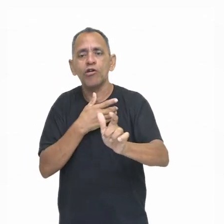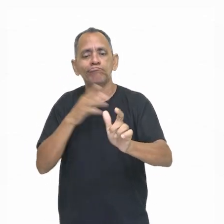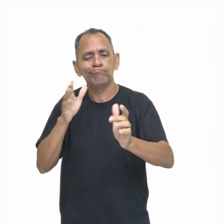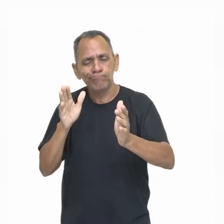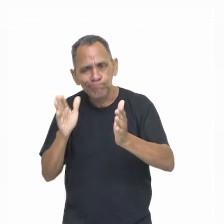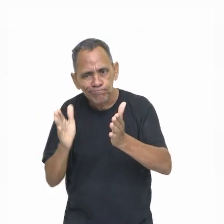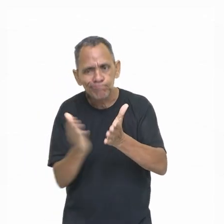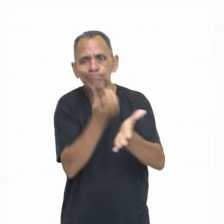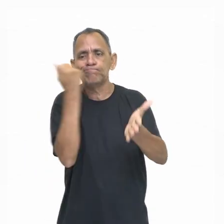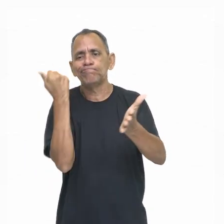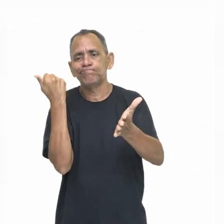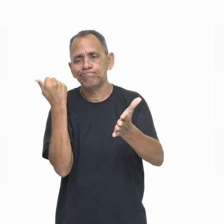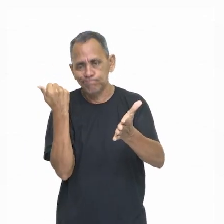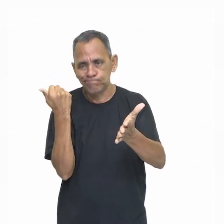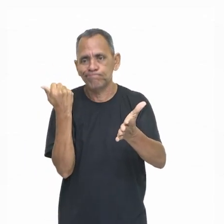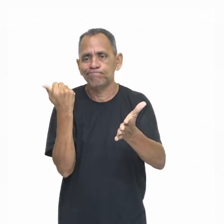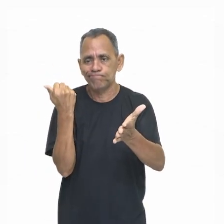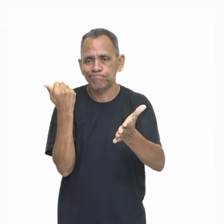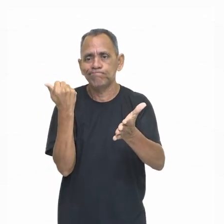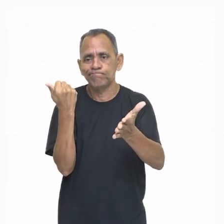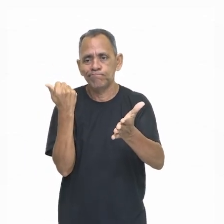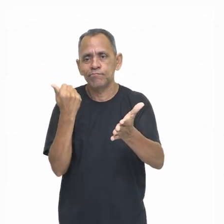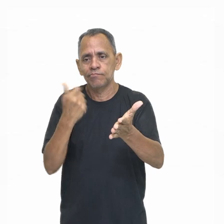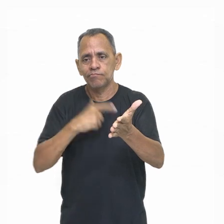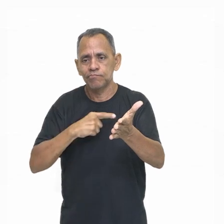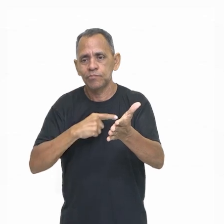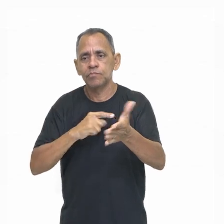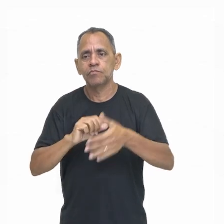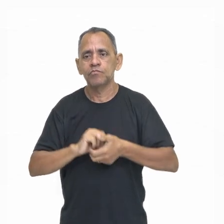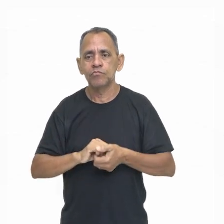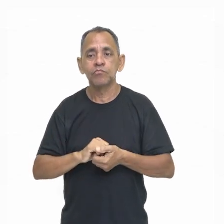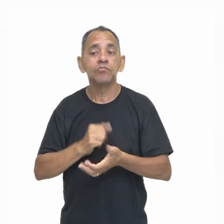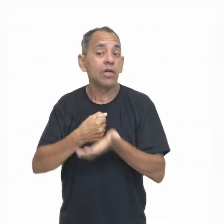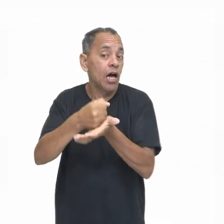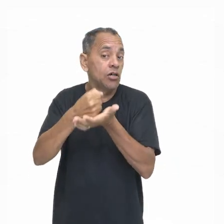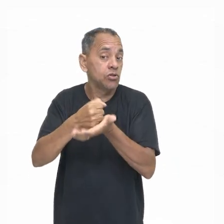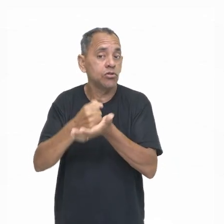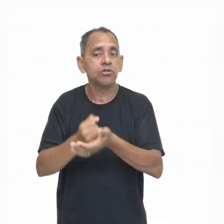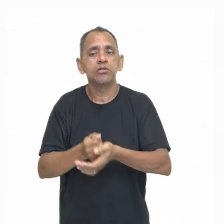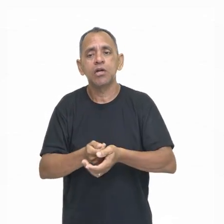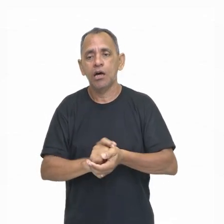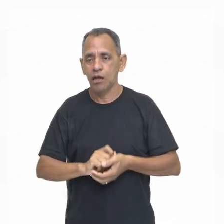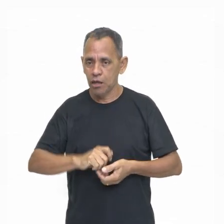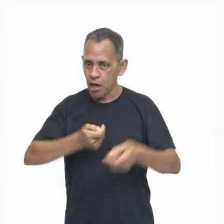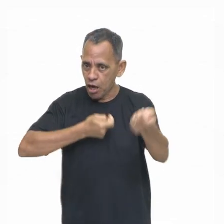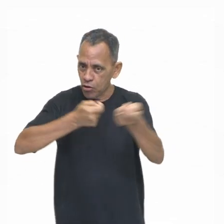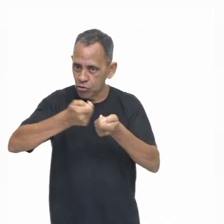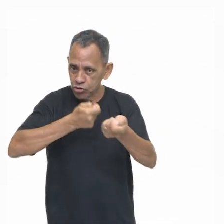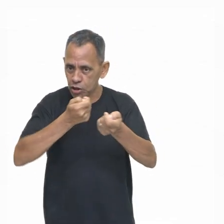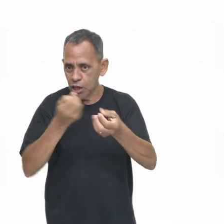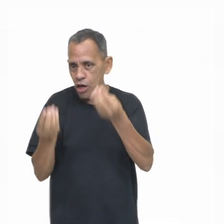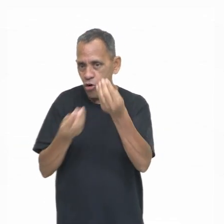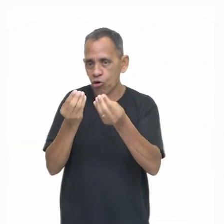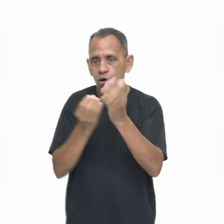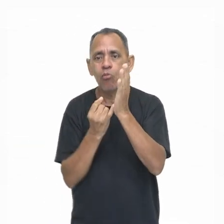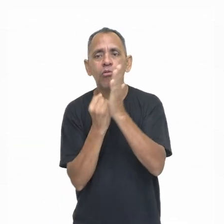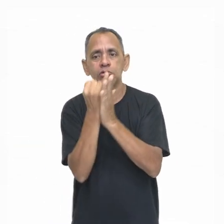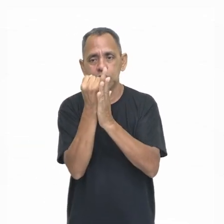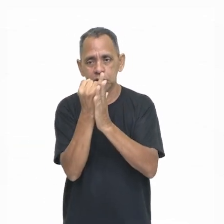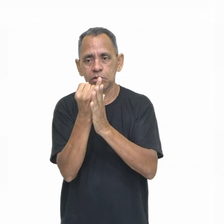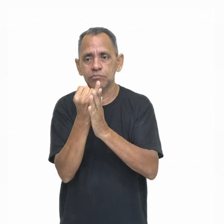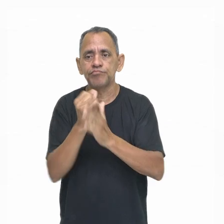Normalmente, um bem, dinheiro, alguma outra coisa é confiscada quando uma autoridade chega